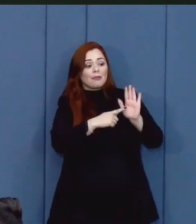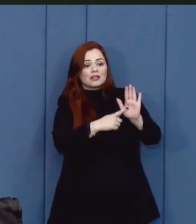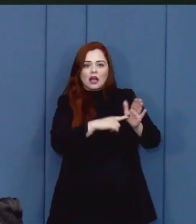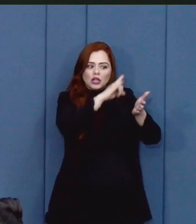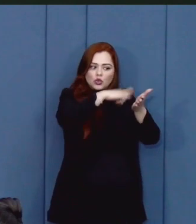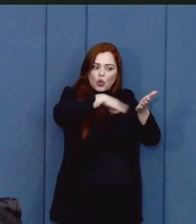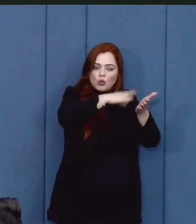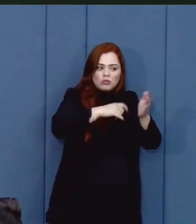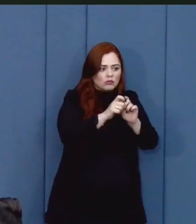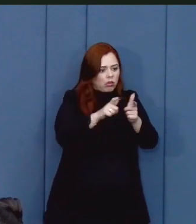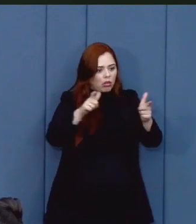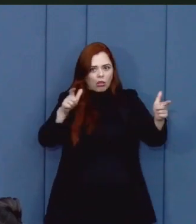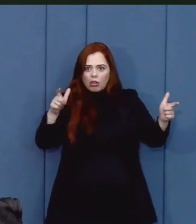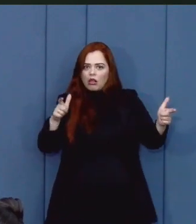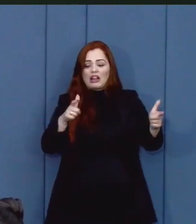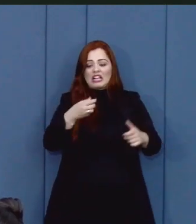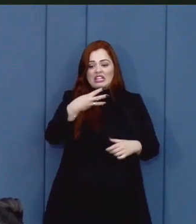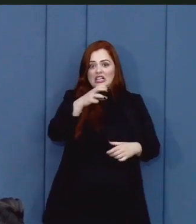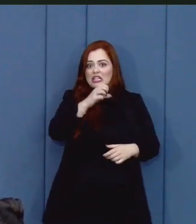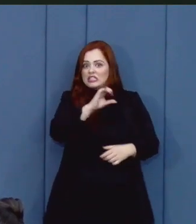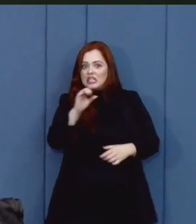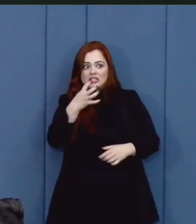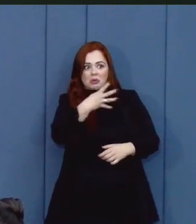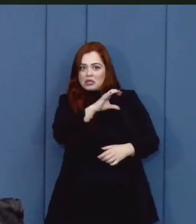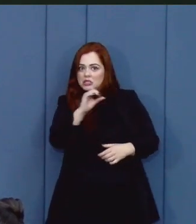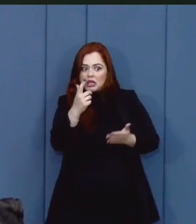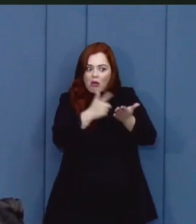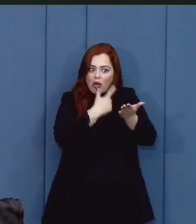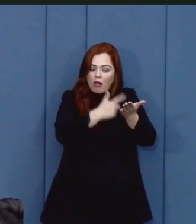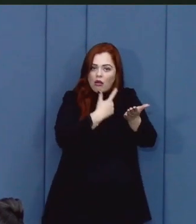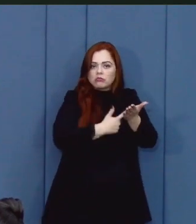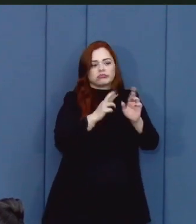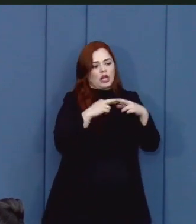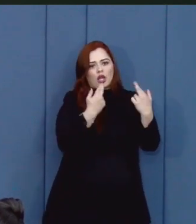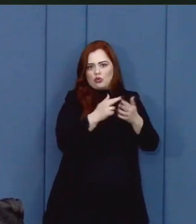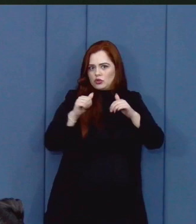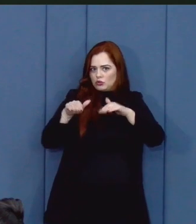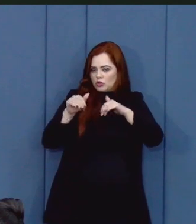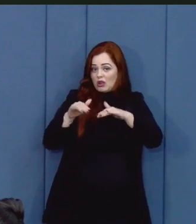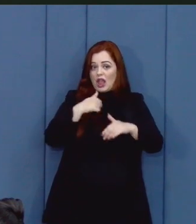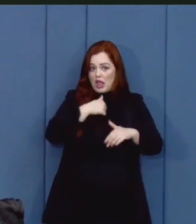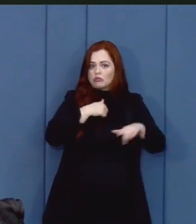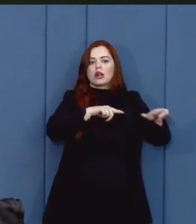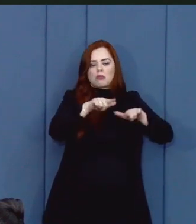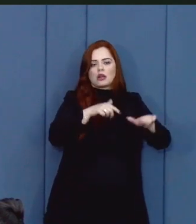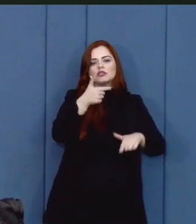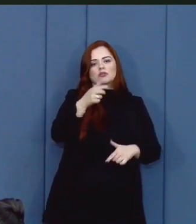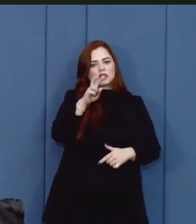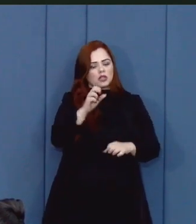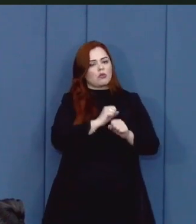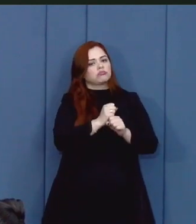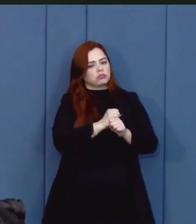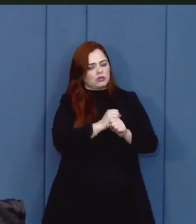documentos enormes de 200, 300, 400 páginas na reunião de setembro. E isso eu fiz durante 25 anos, usando meus finais